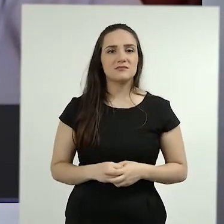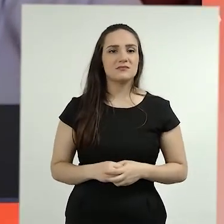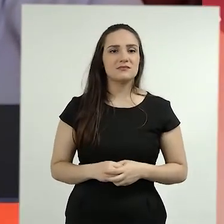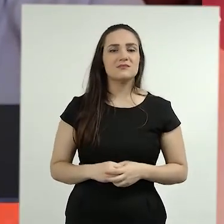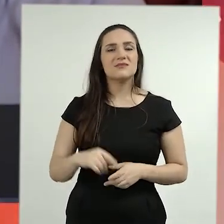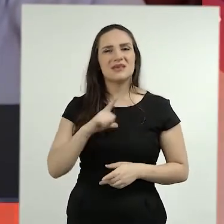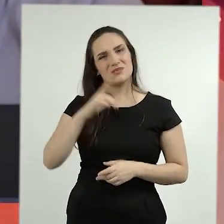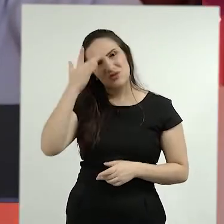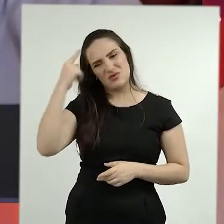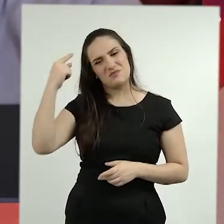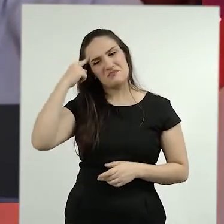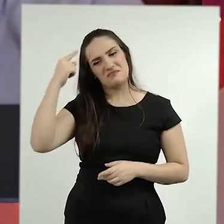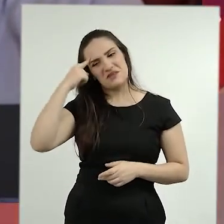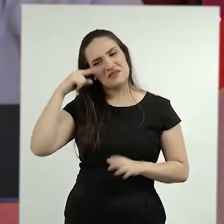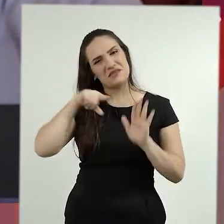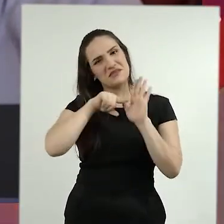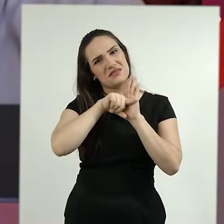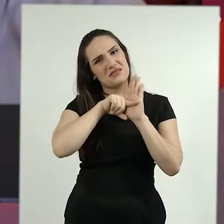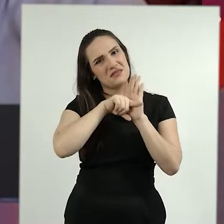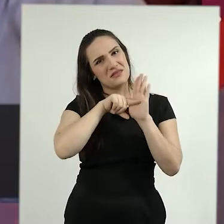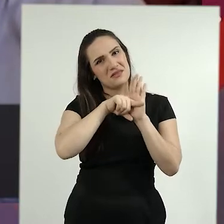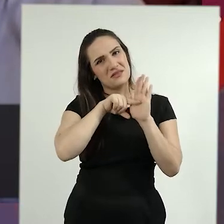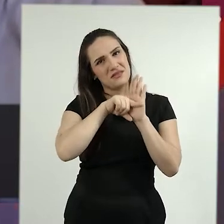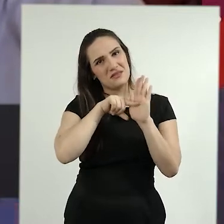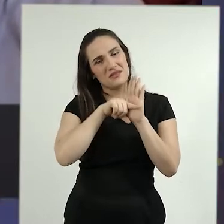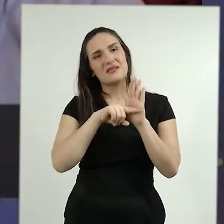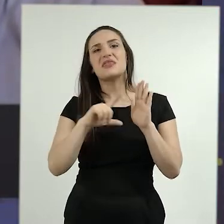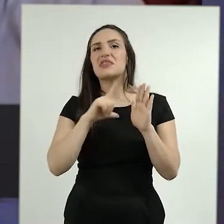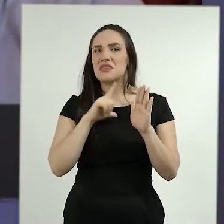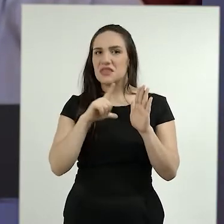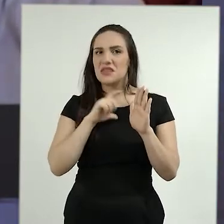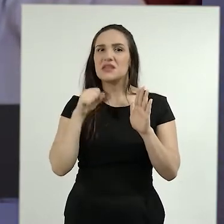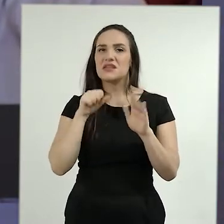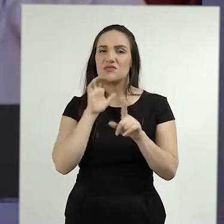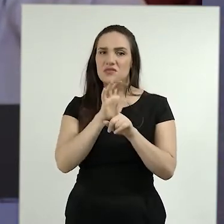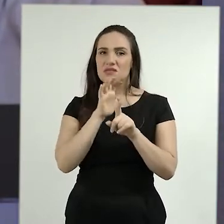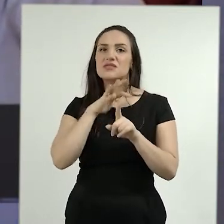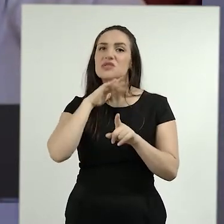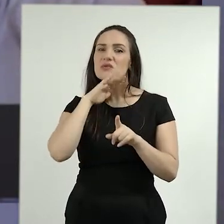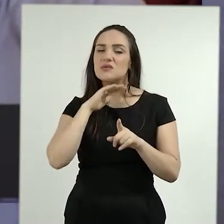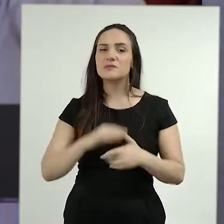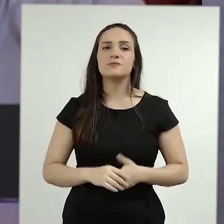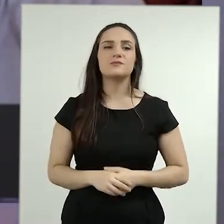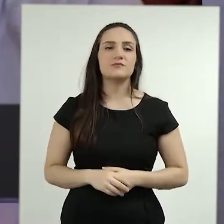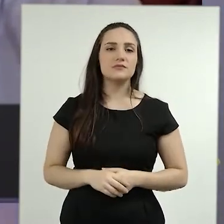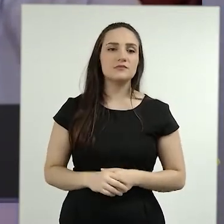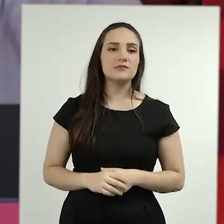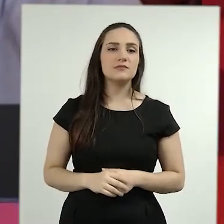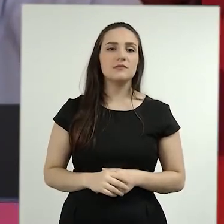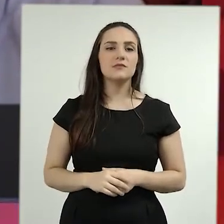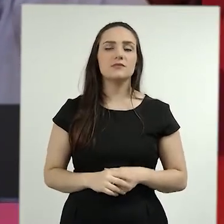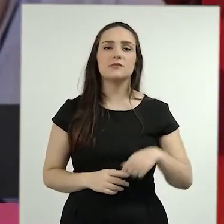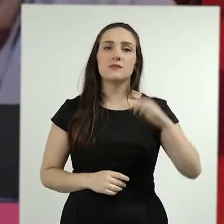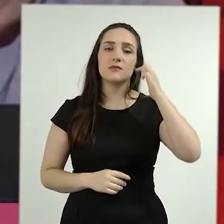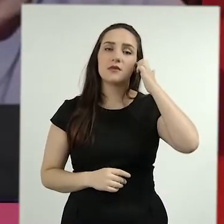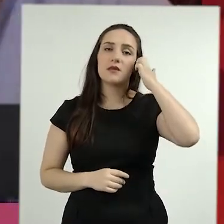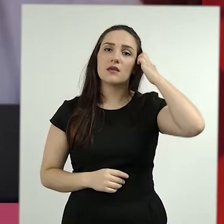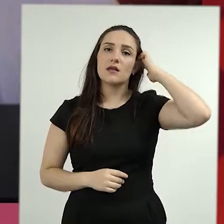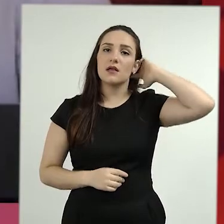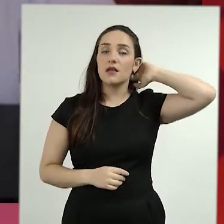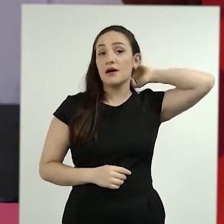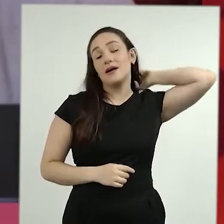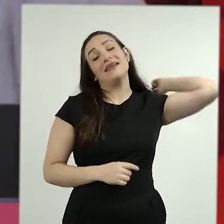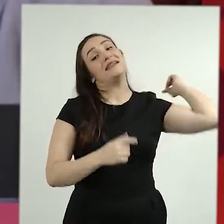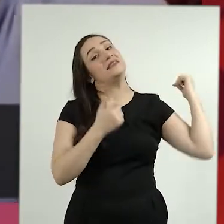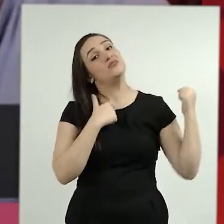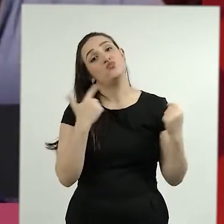infelizmente manchada, digamos assim, é uma política que vem com uma mancha, né, com uma sequela muito ruim. Uhum. Lívia, eu não